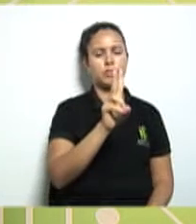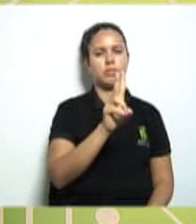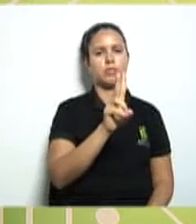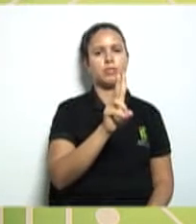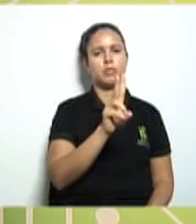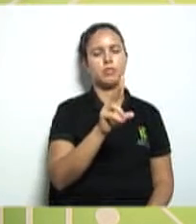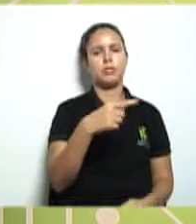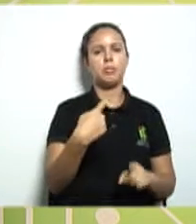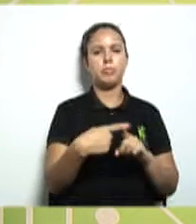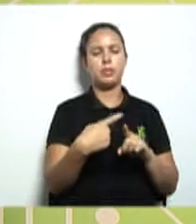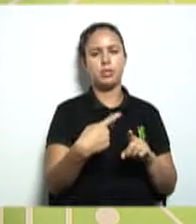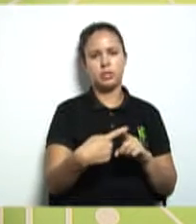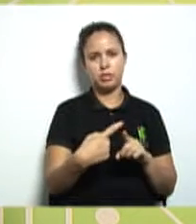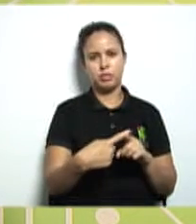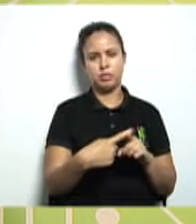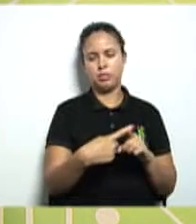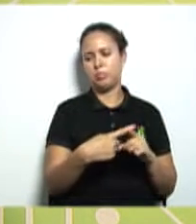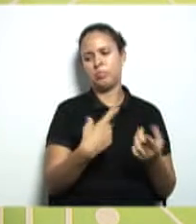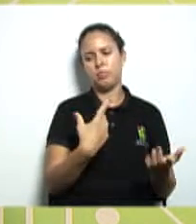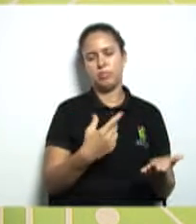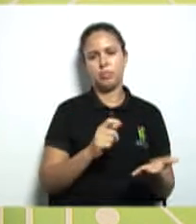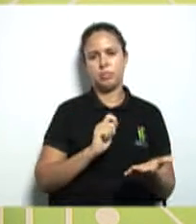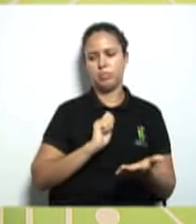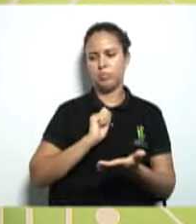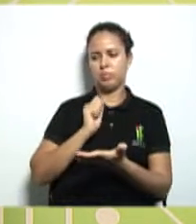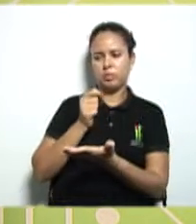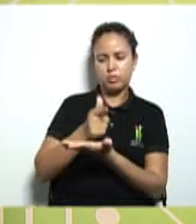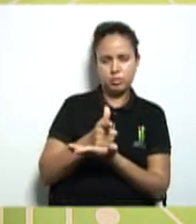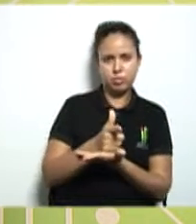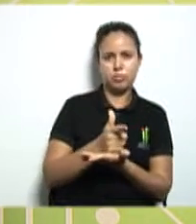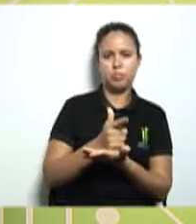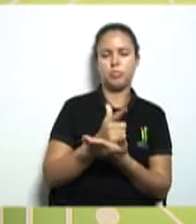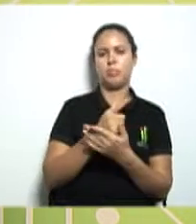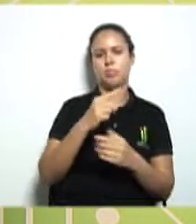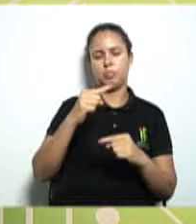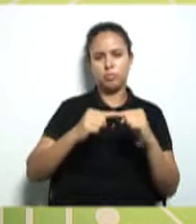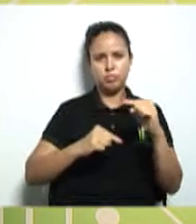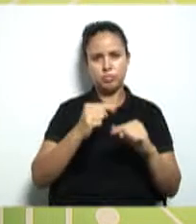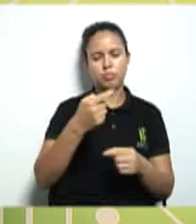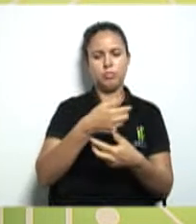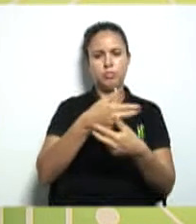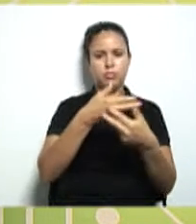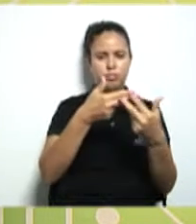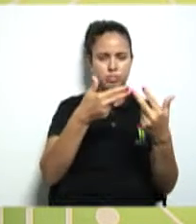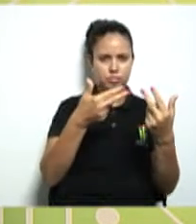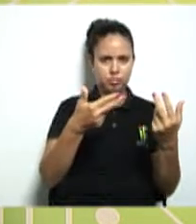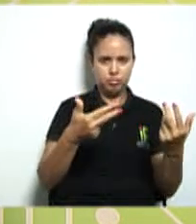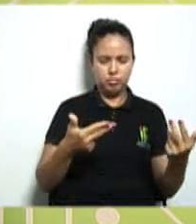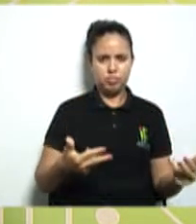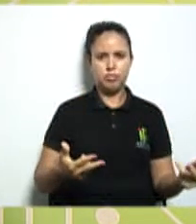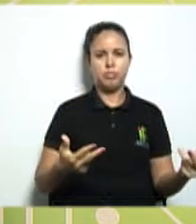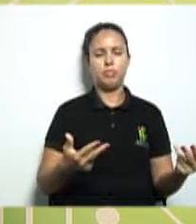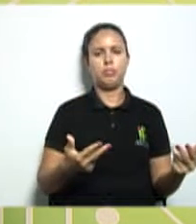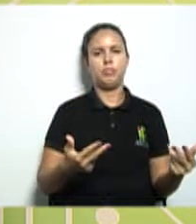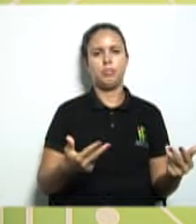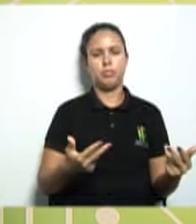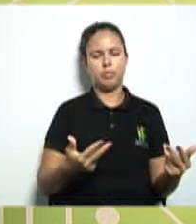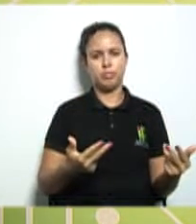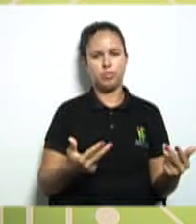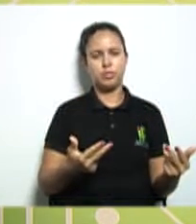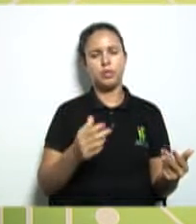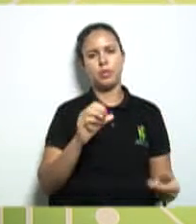para, seja na aquisição do produto, quando se trata da cooperação, da cooperativa